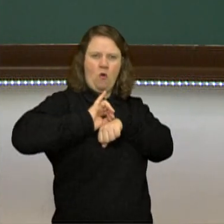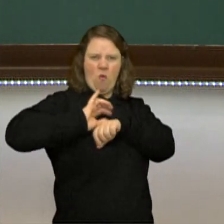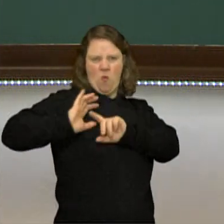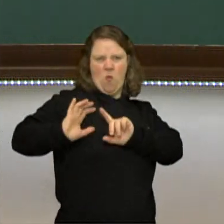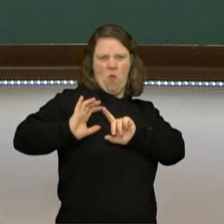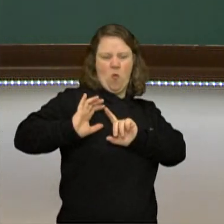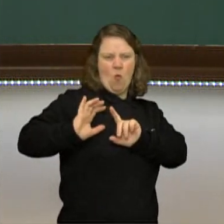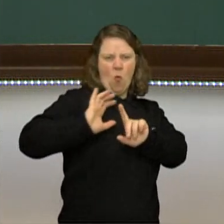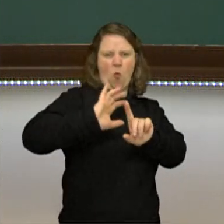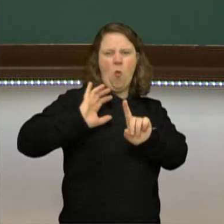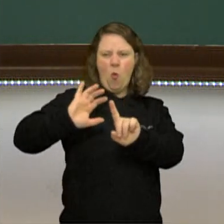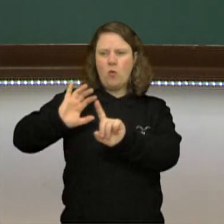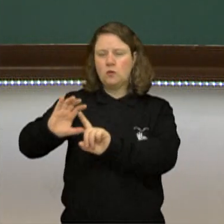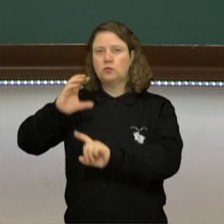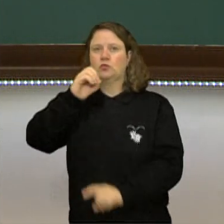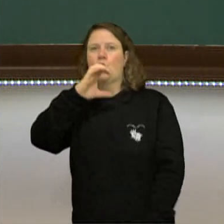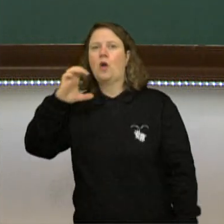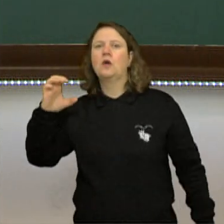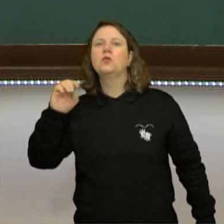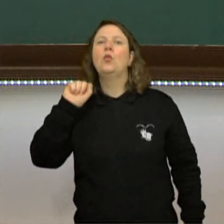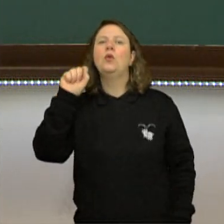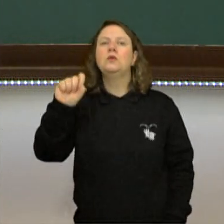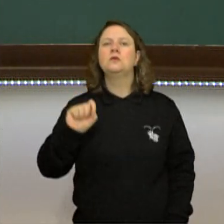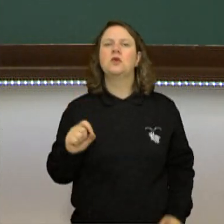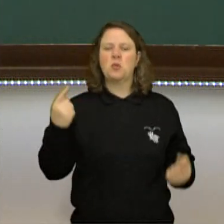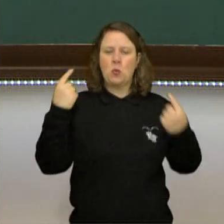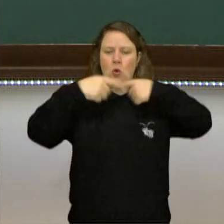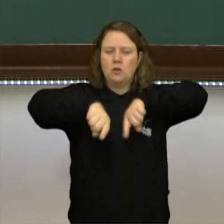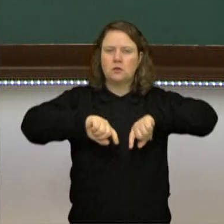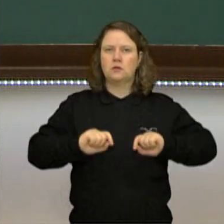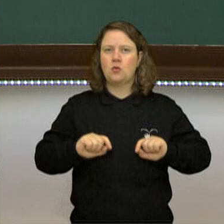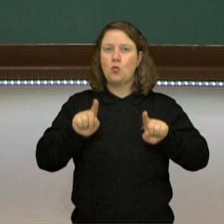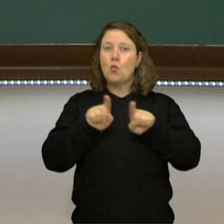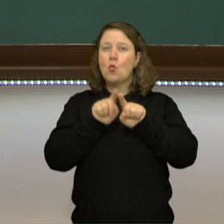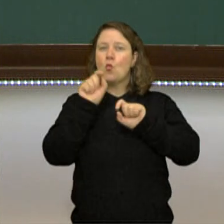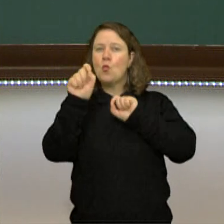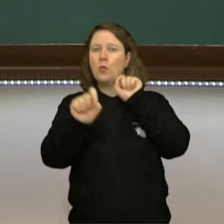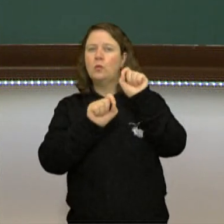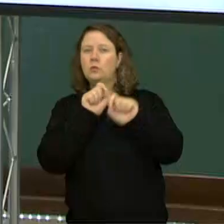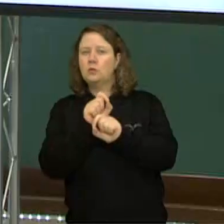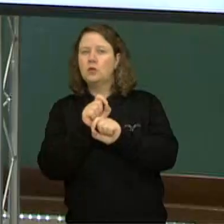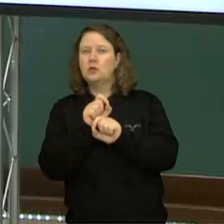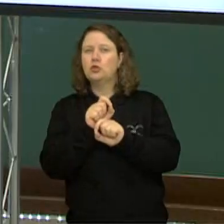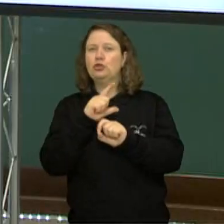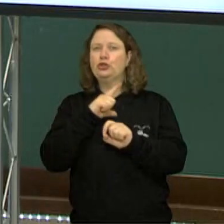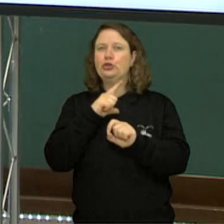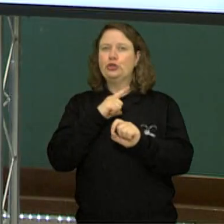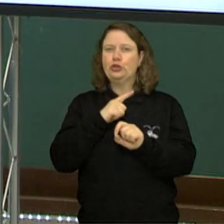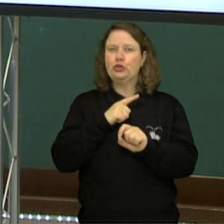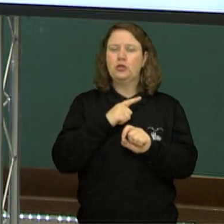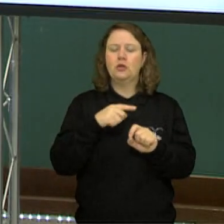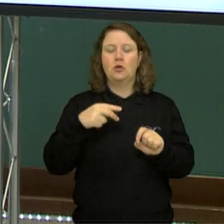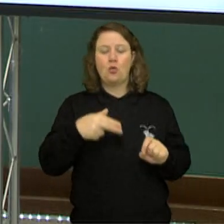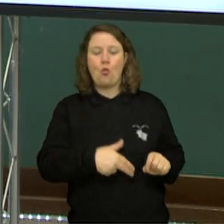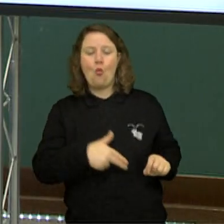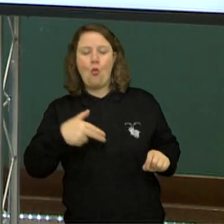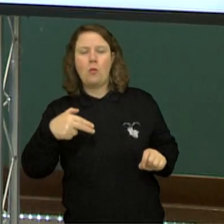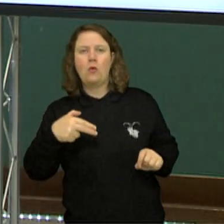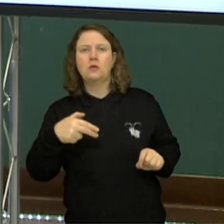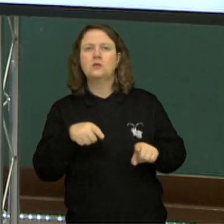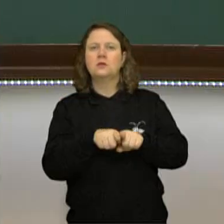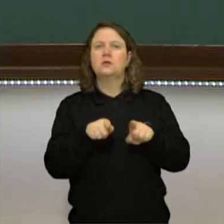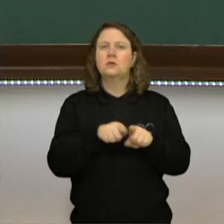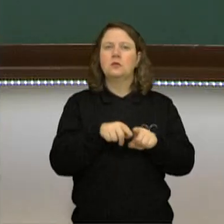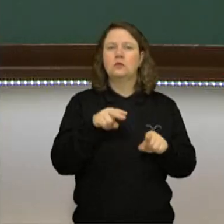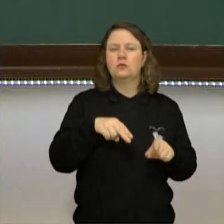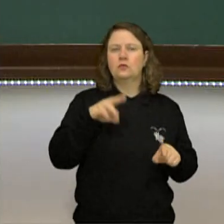com o Ocidente, Khrushchev apostou em uma coexistência pacífica de modo a abrandar a corrida armamentista e também a corrida nuclear. Lembra que tudo